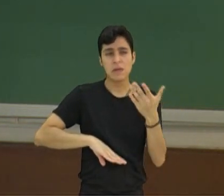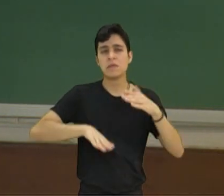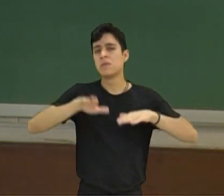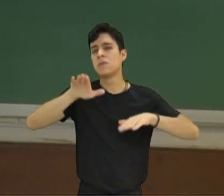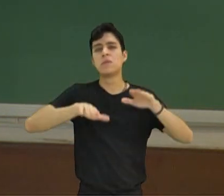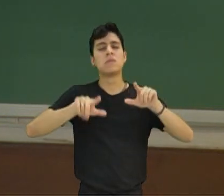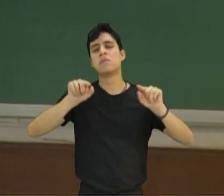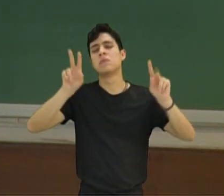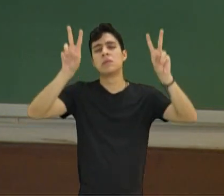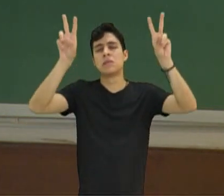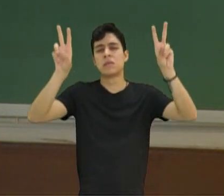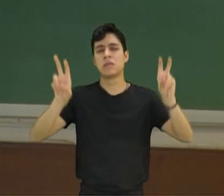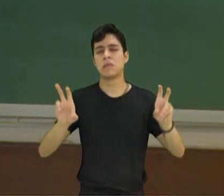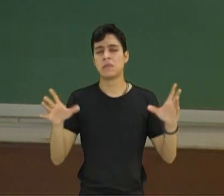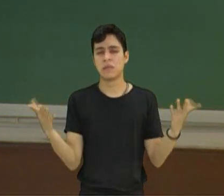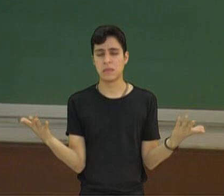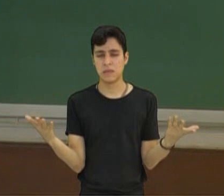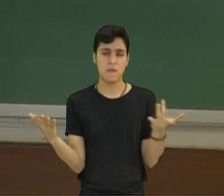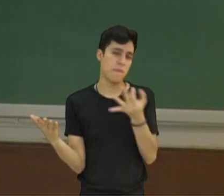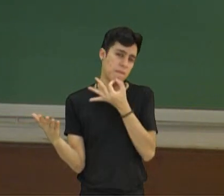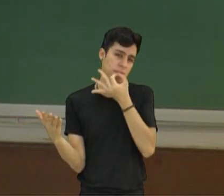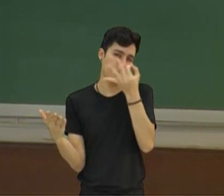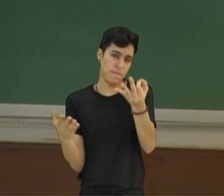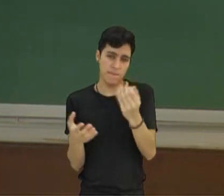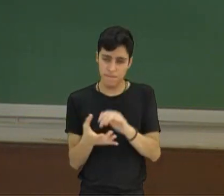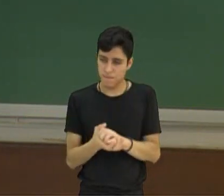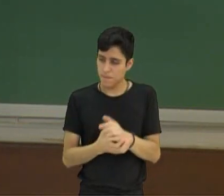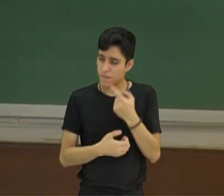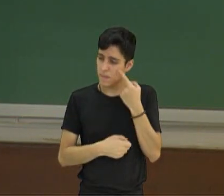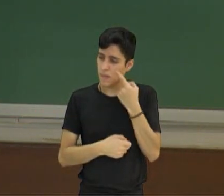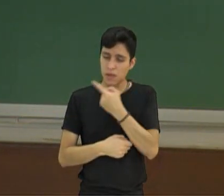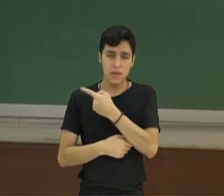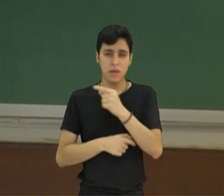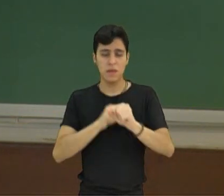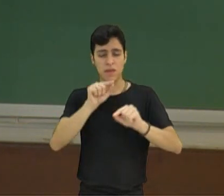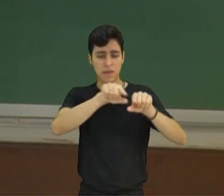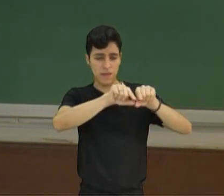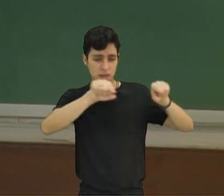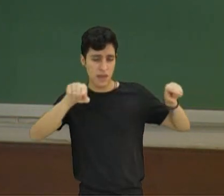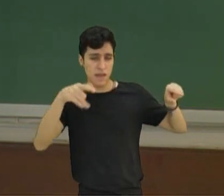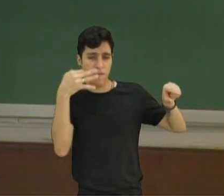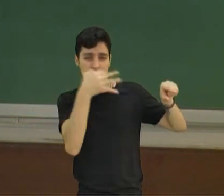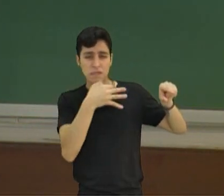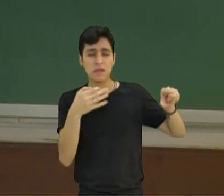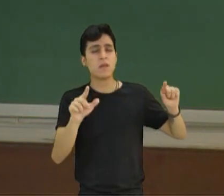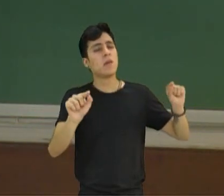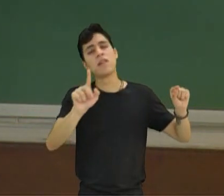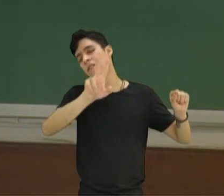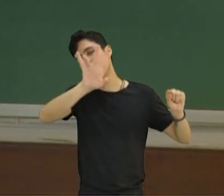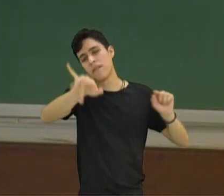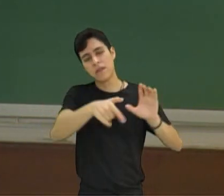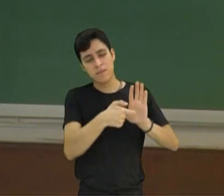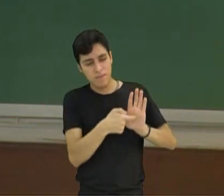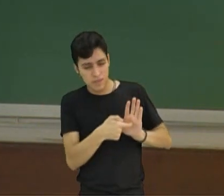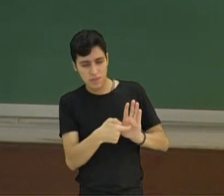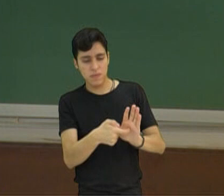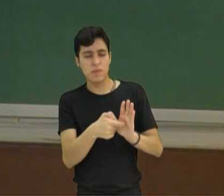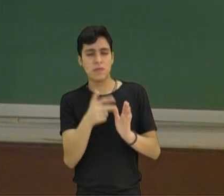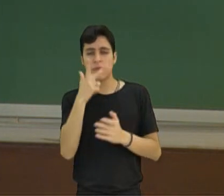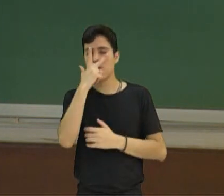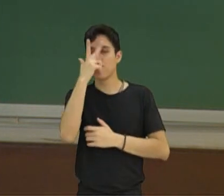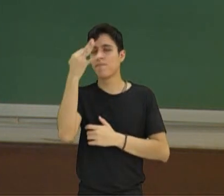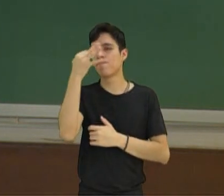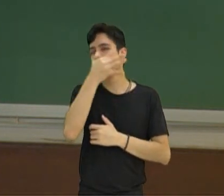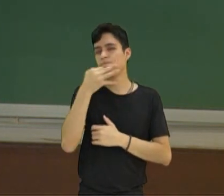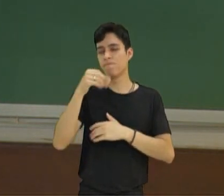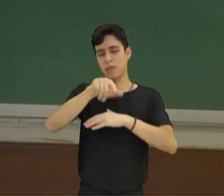relacionada ao tema que ele está opinando. E a questão das frases argumentativas, é onde ele vai mostrar aí os argumentos,